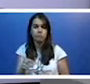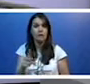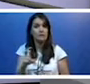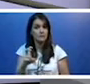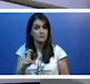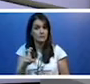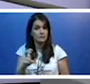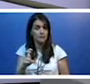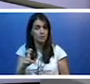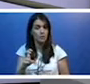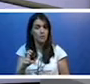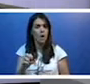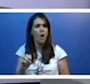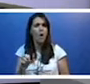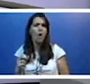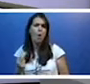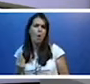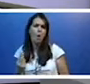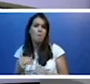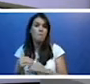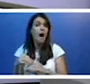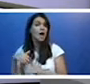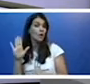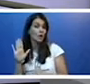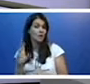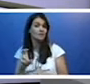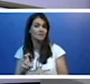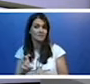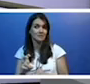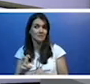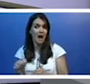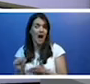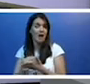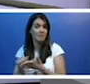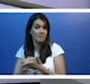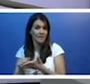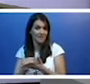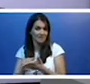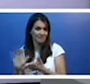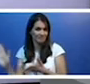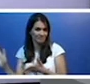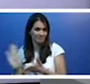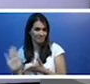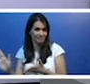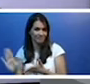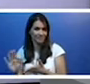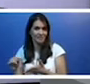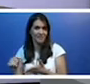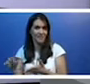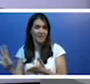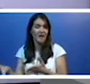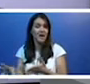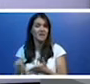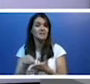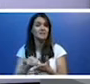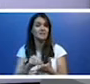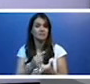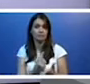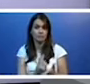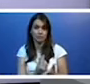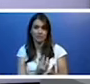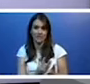5 ou maior que 5 eu vou apagar todos esses outros três e vou acrescentar um aqui no